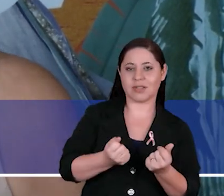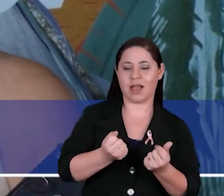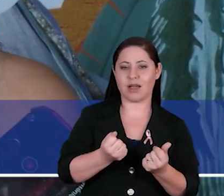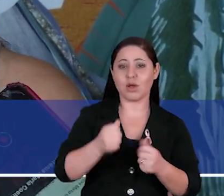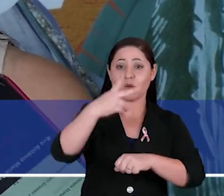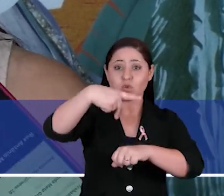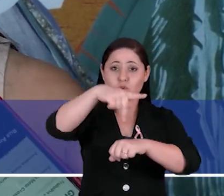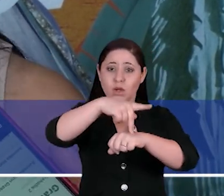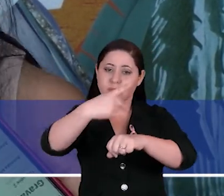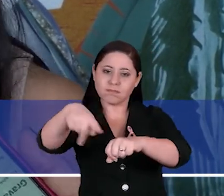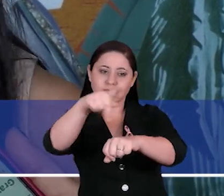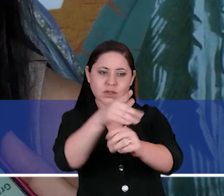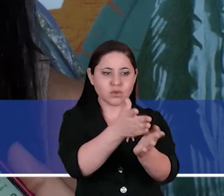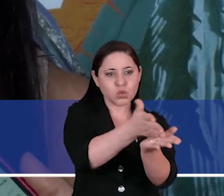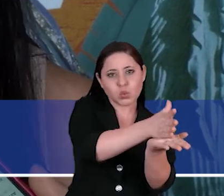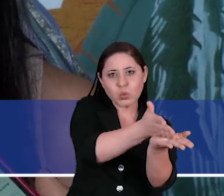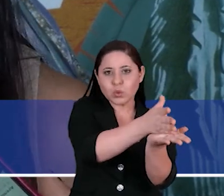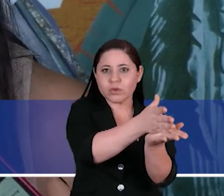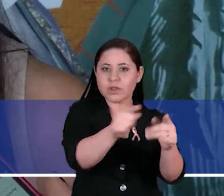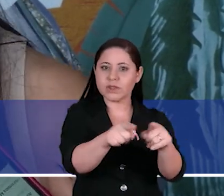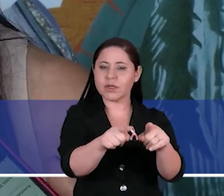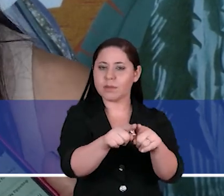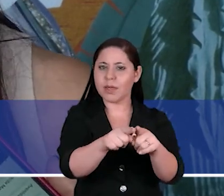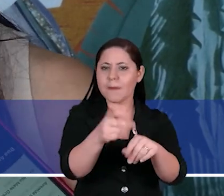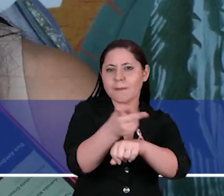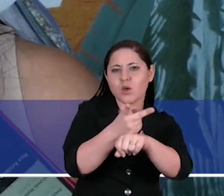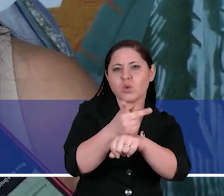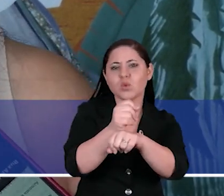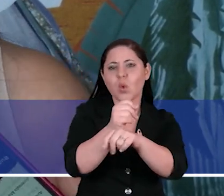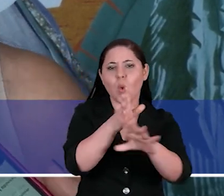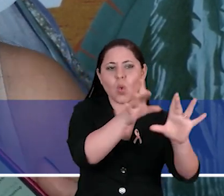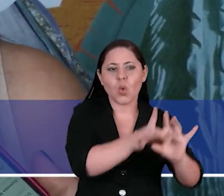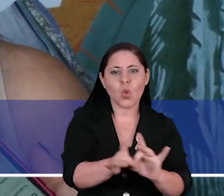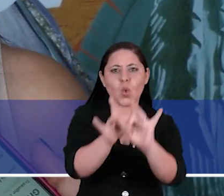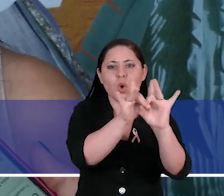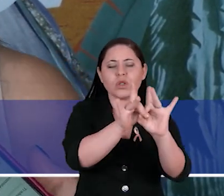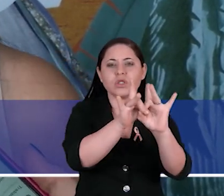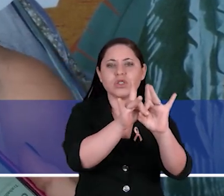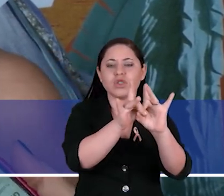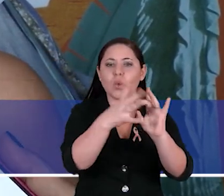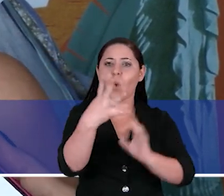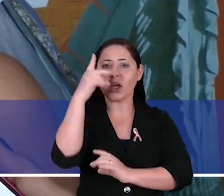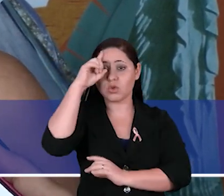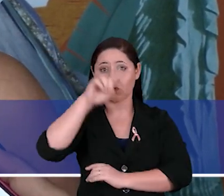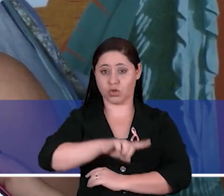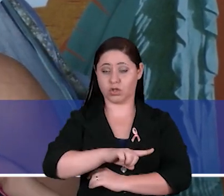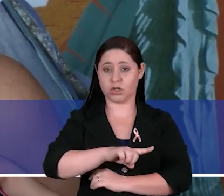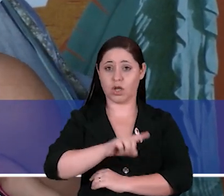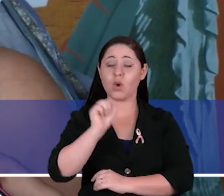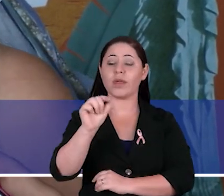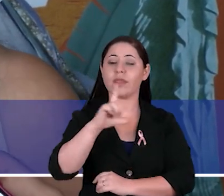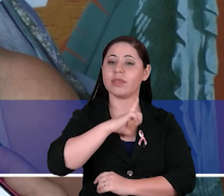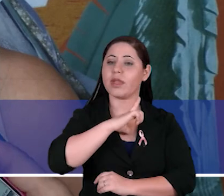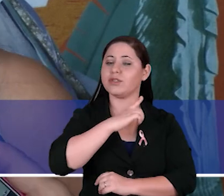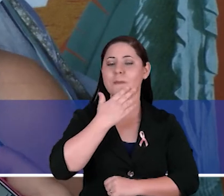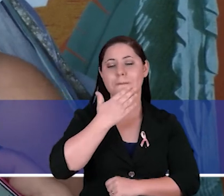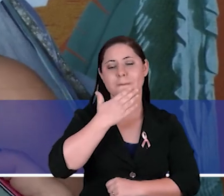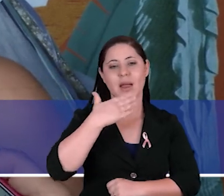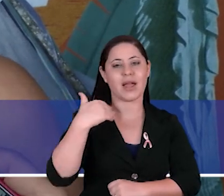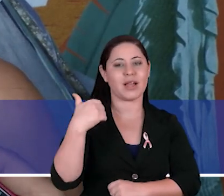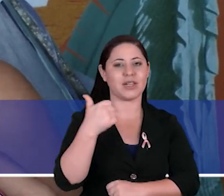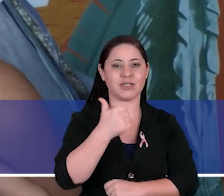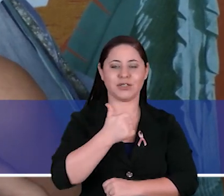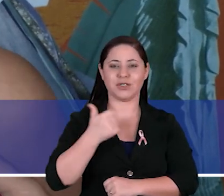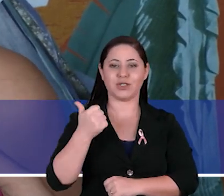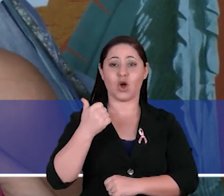recebemos desses países fronteiriços, né? E a gente procurou, então, reunir nesses 4 dias o que nós temos